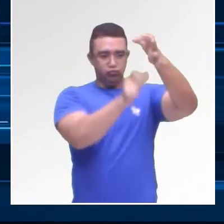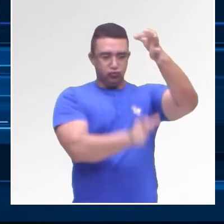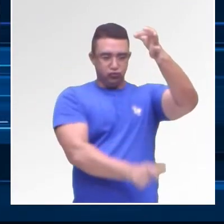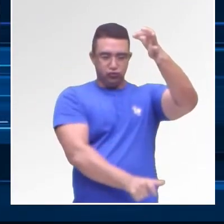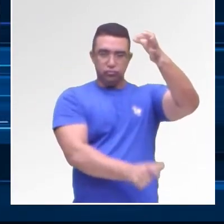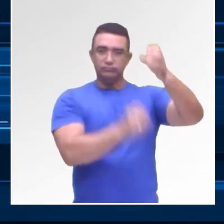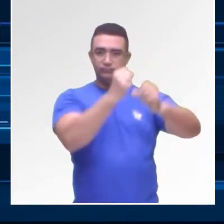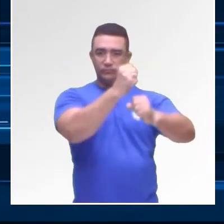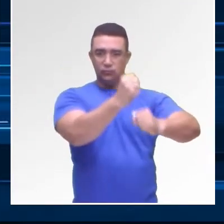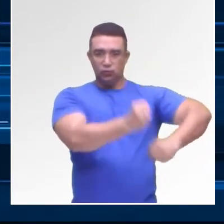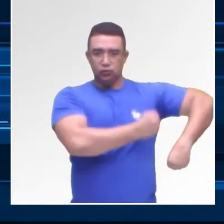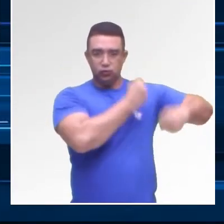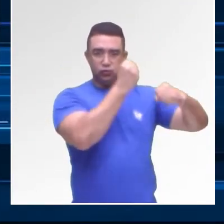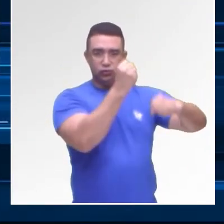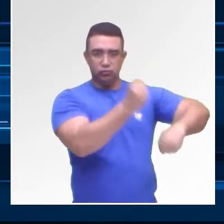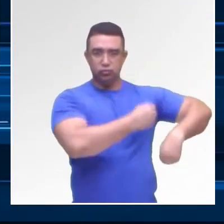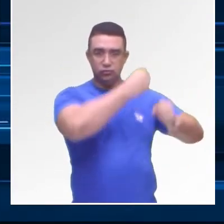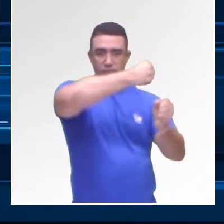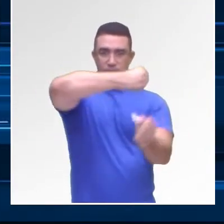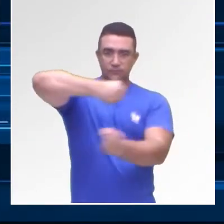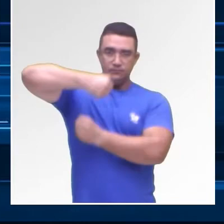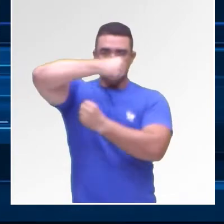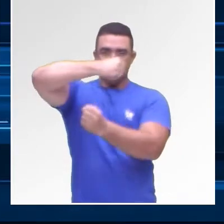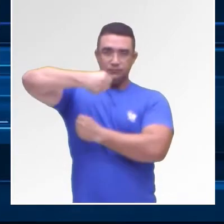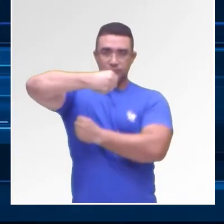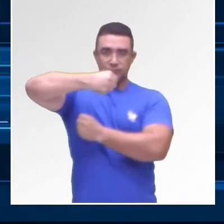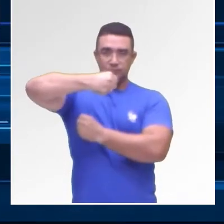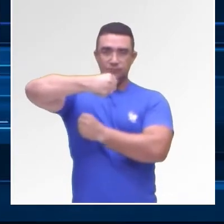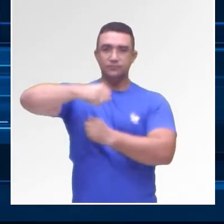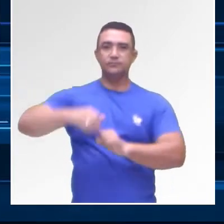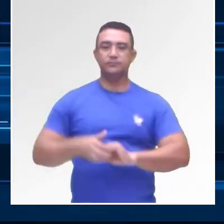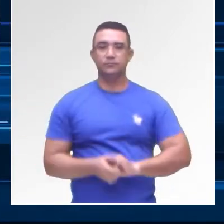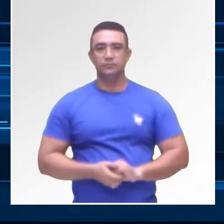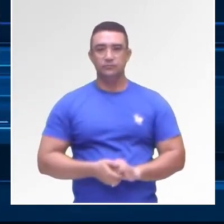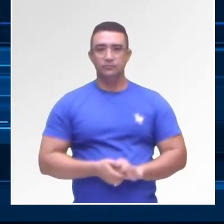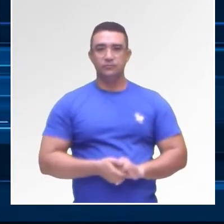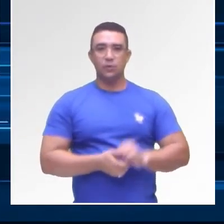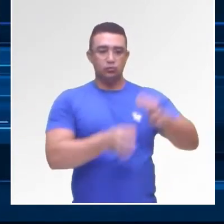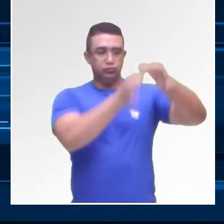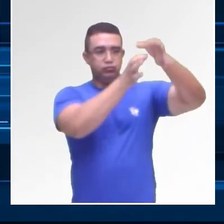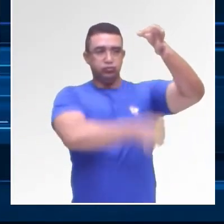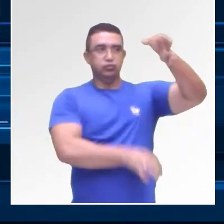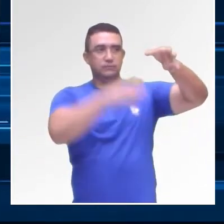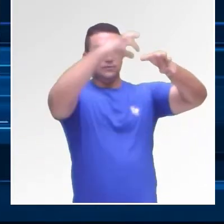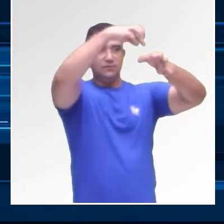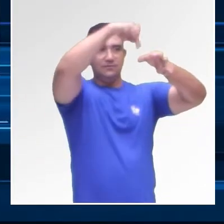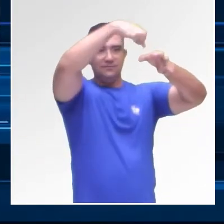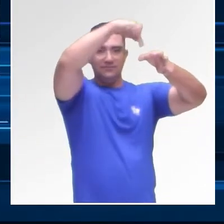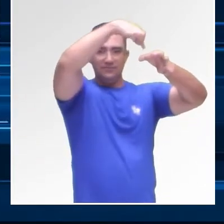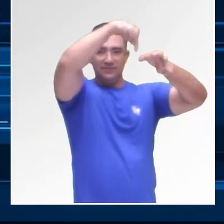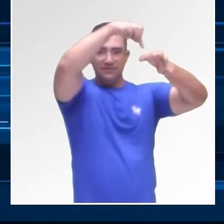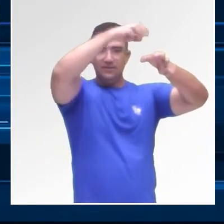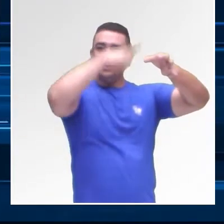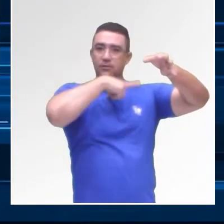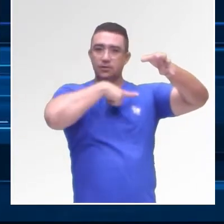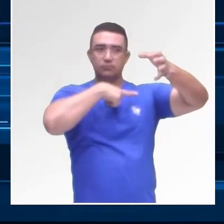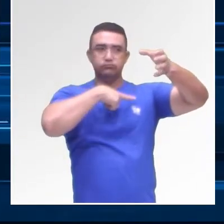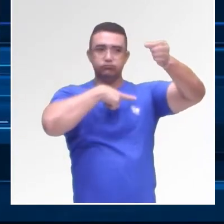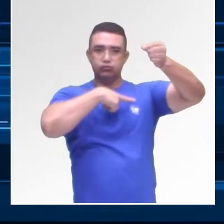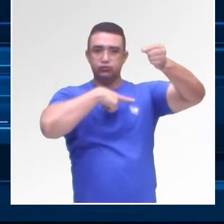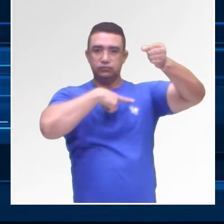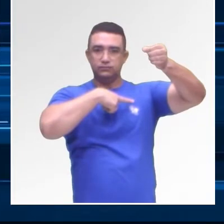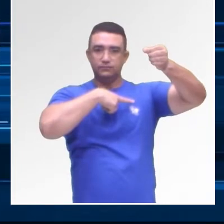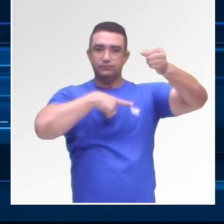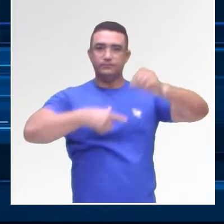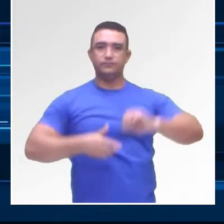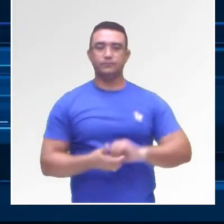um cabo ali em cima, ó, que é para fixar melhor a mão da pessoa. E aconselha-se sempre, mesmo que o